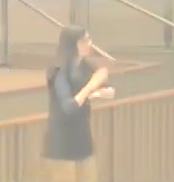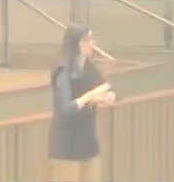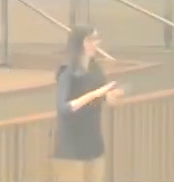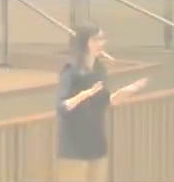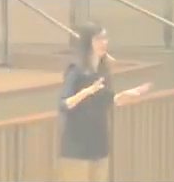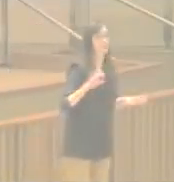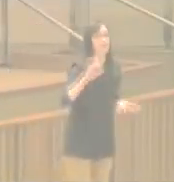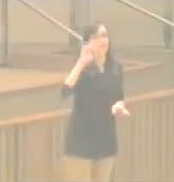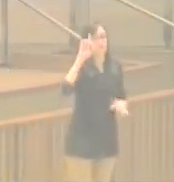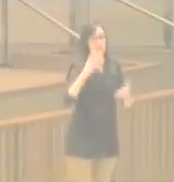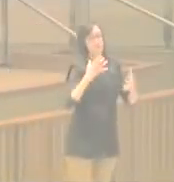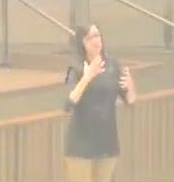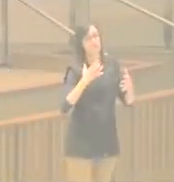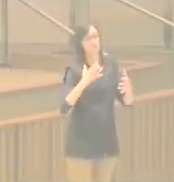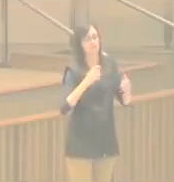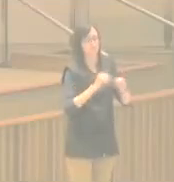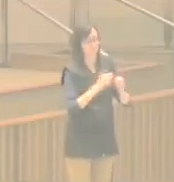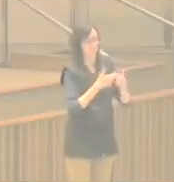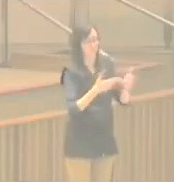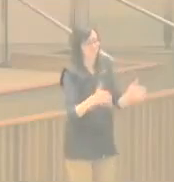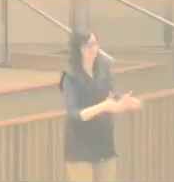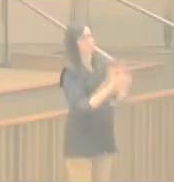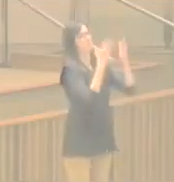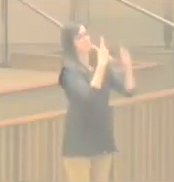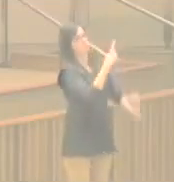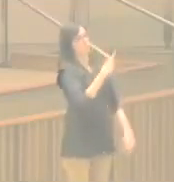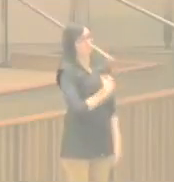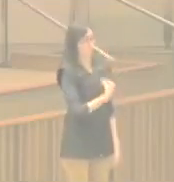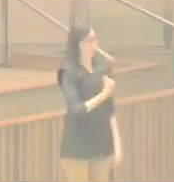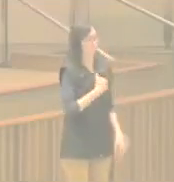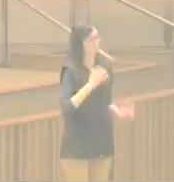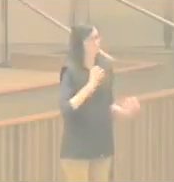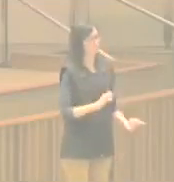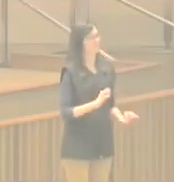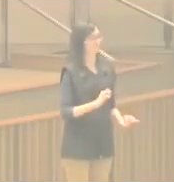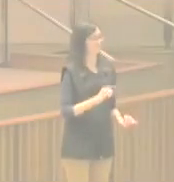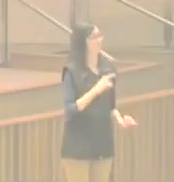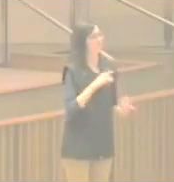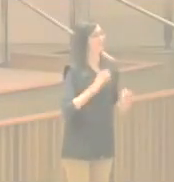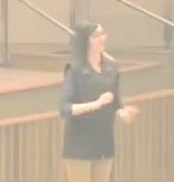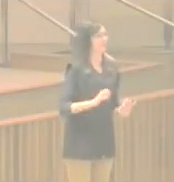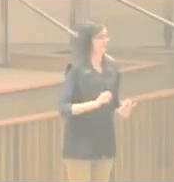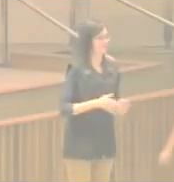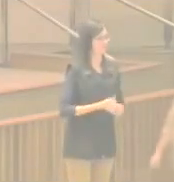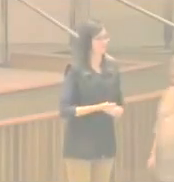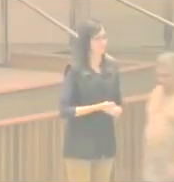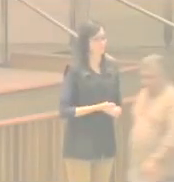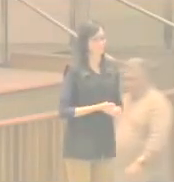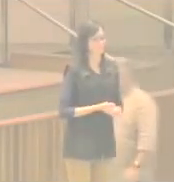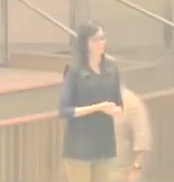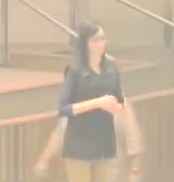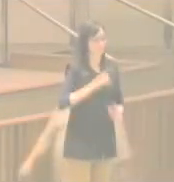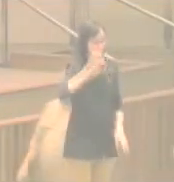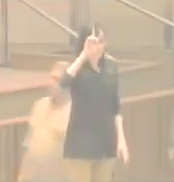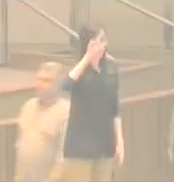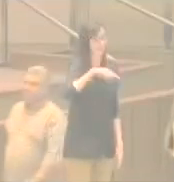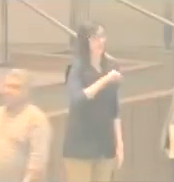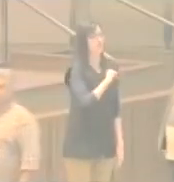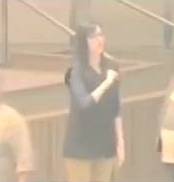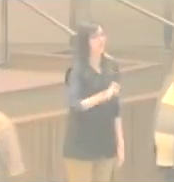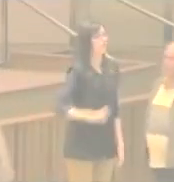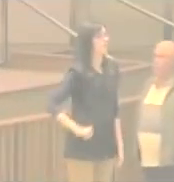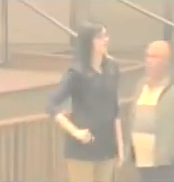porque o Senhor tem algo tremendo para fazer nas nossas vidas aqui, eu tenho certeza disso. Ele é o Senhor que